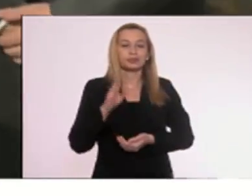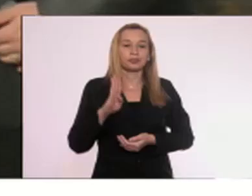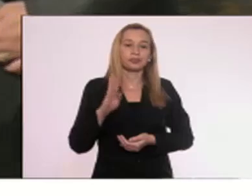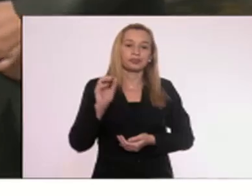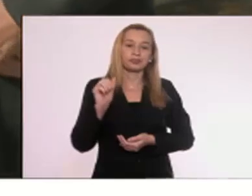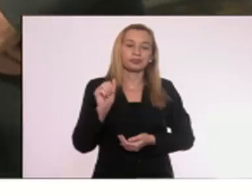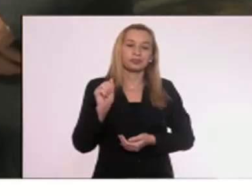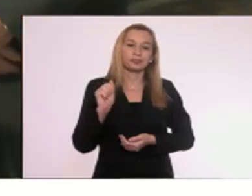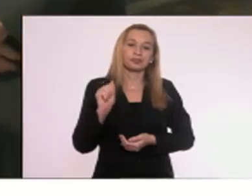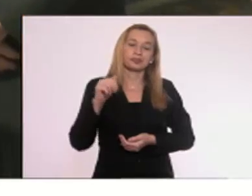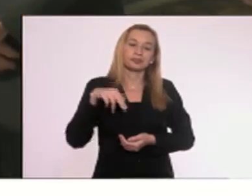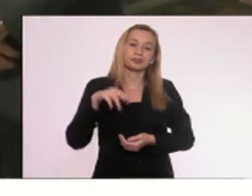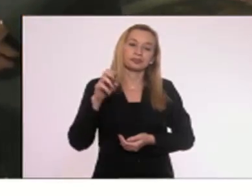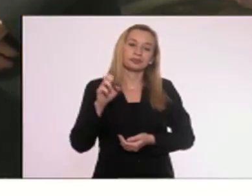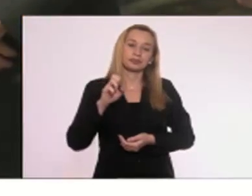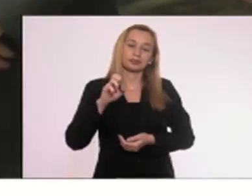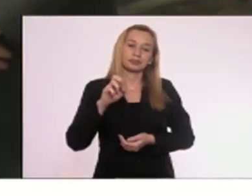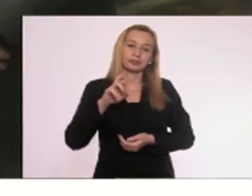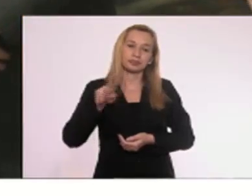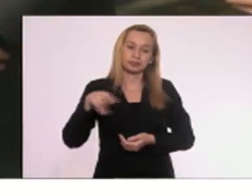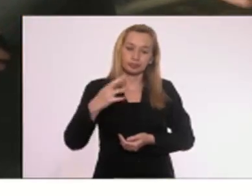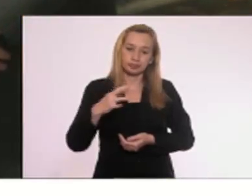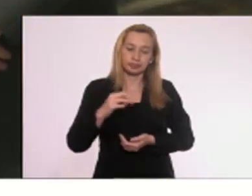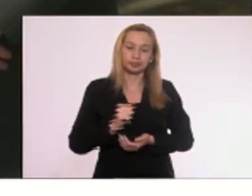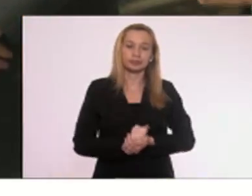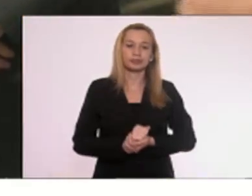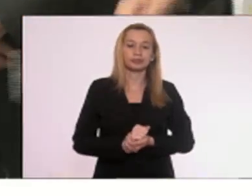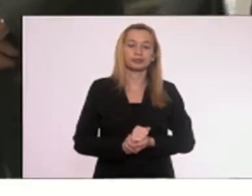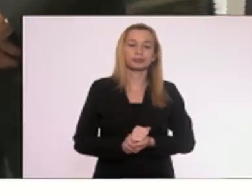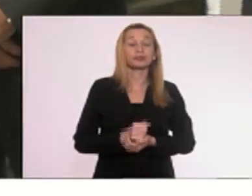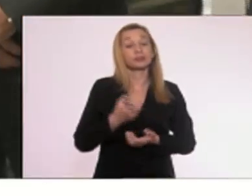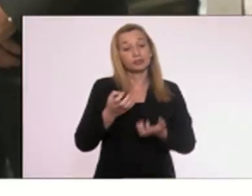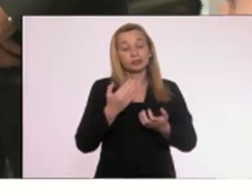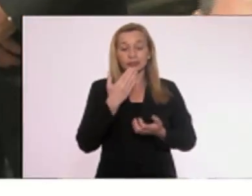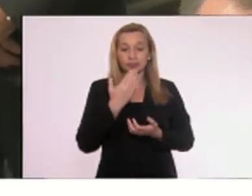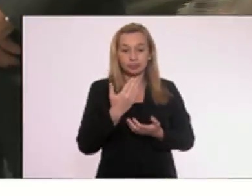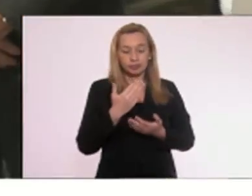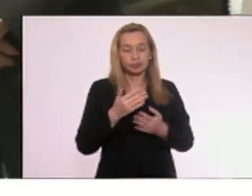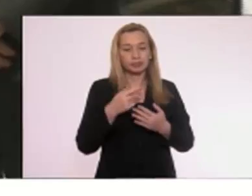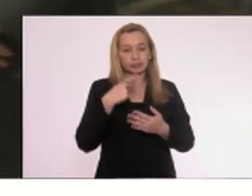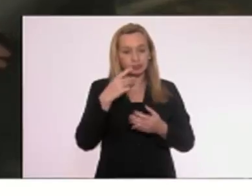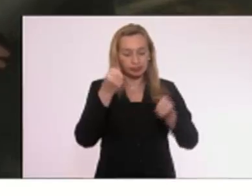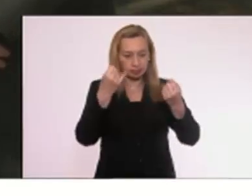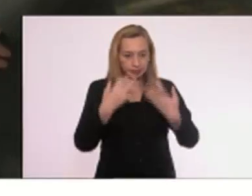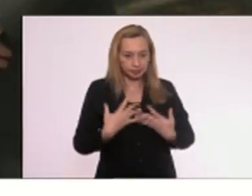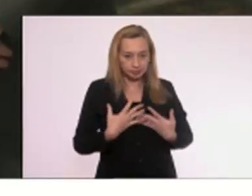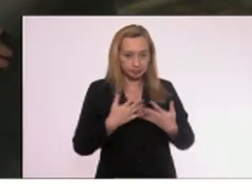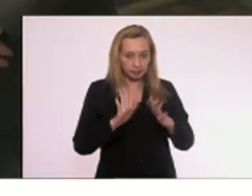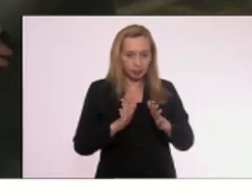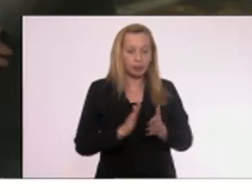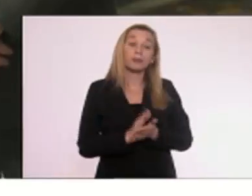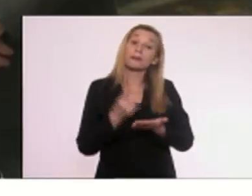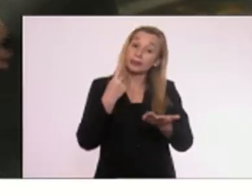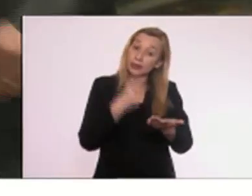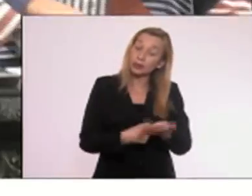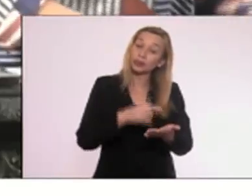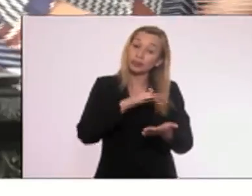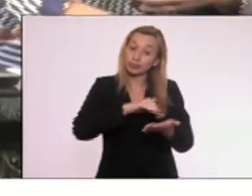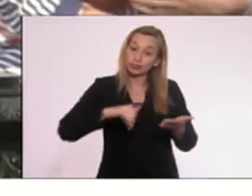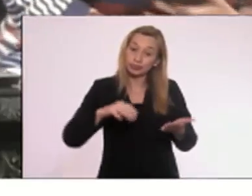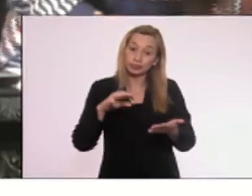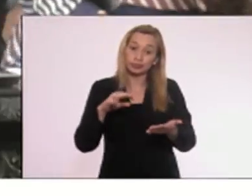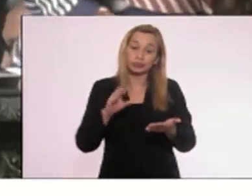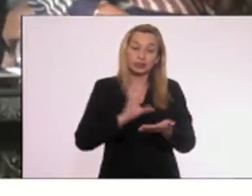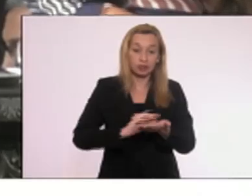Banerj, eu queria que Vossa Excelência me esclarecesse. O compromisso é retirar de